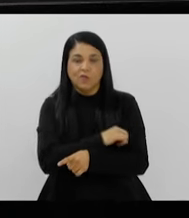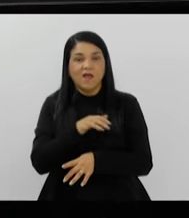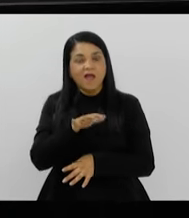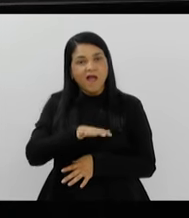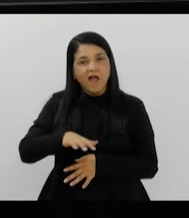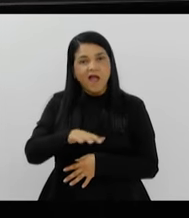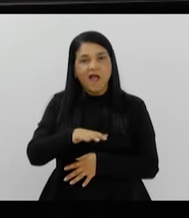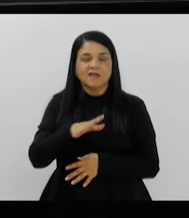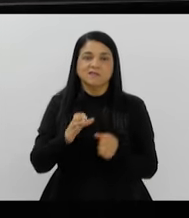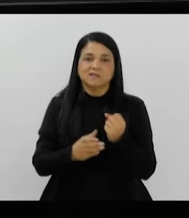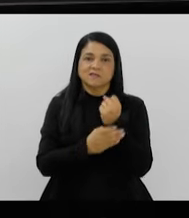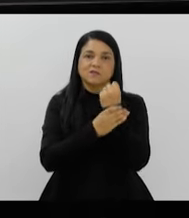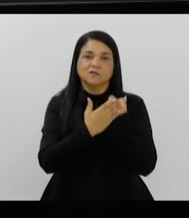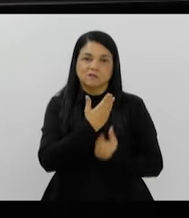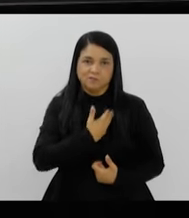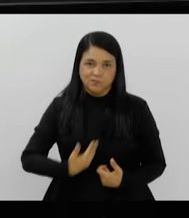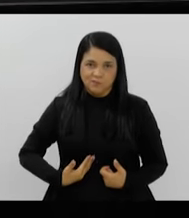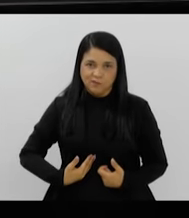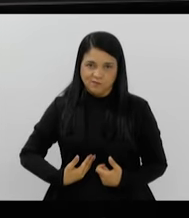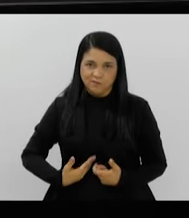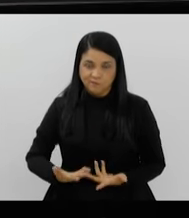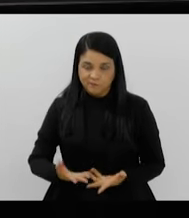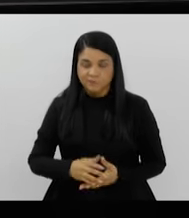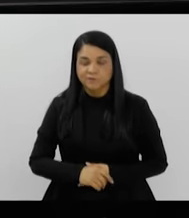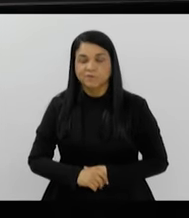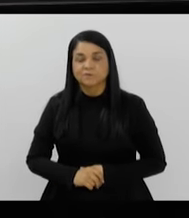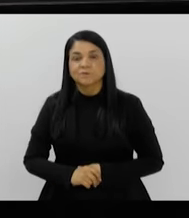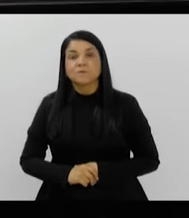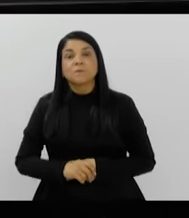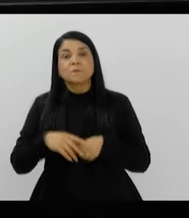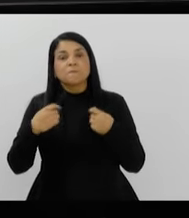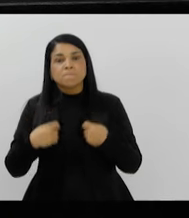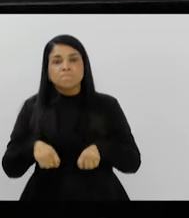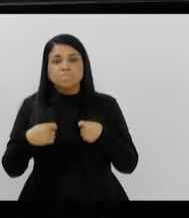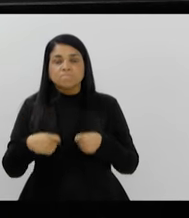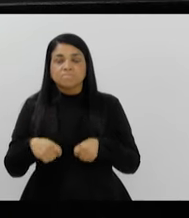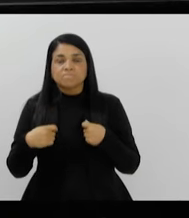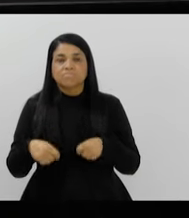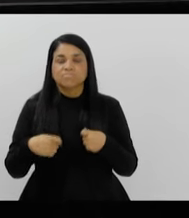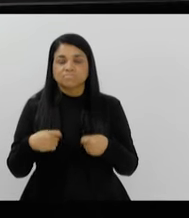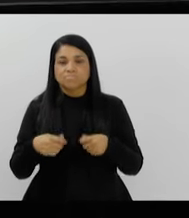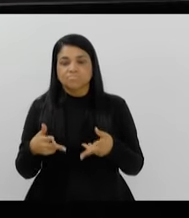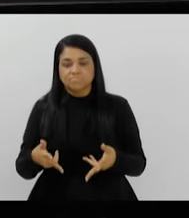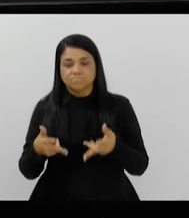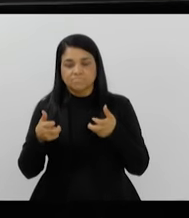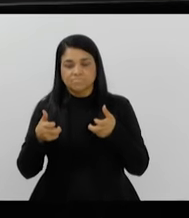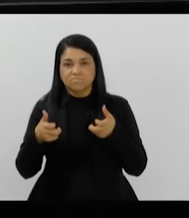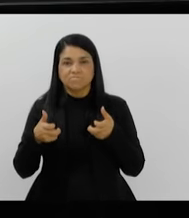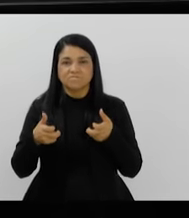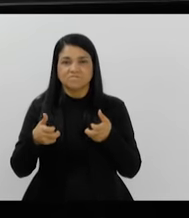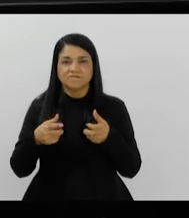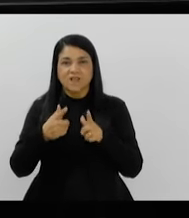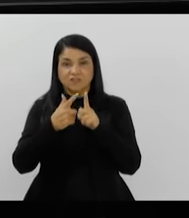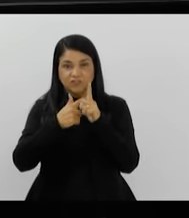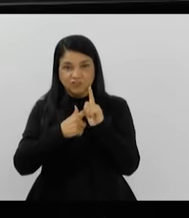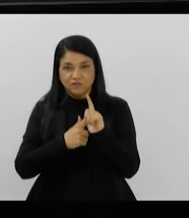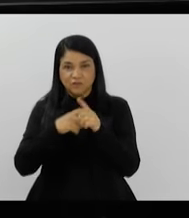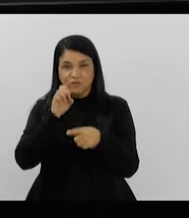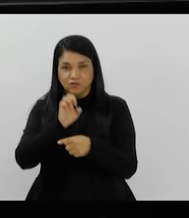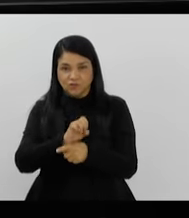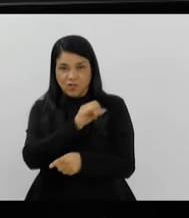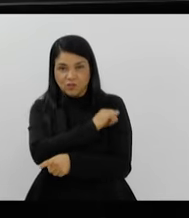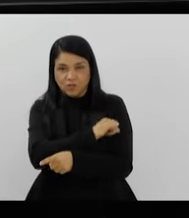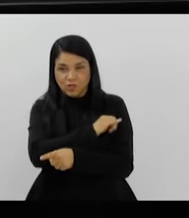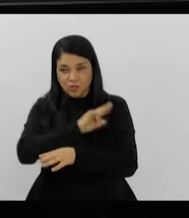da segurança pública. E é preciso também que a gente perceba, né, que a dívida do Estado com